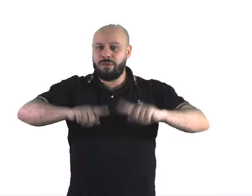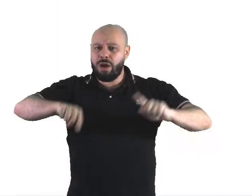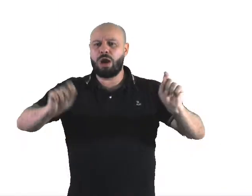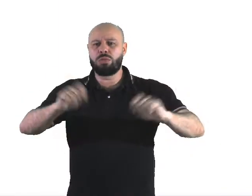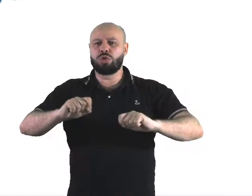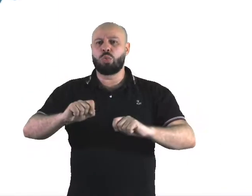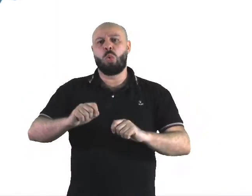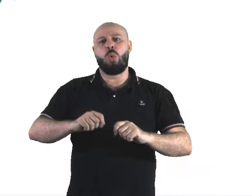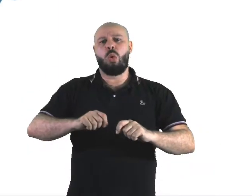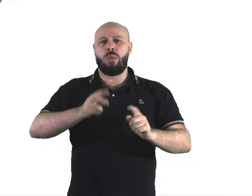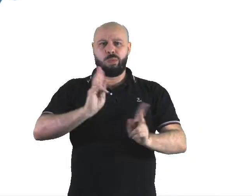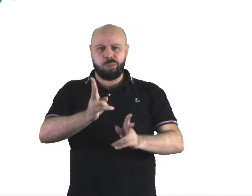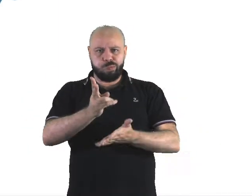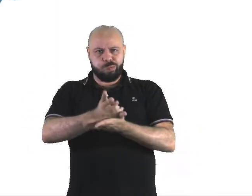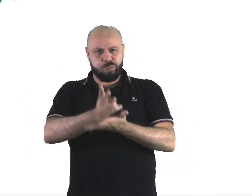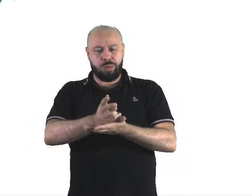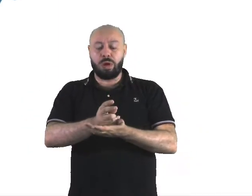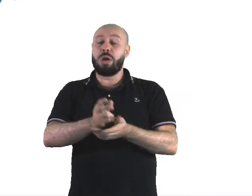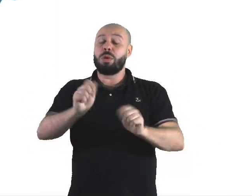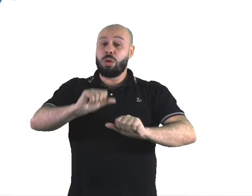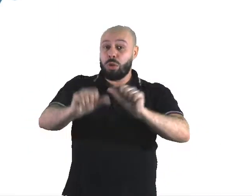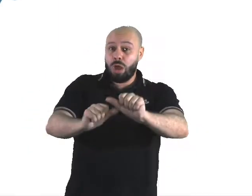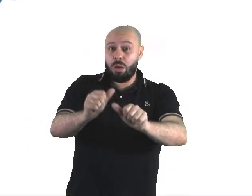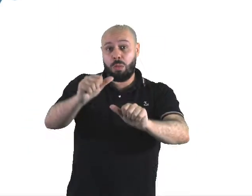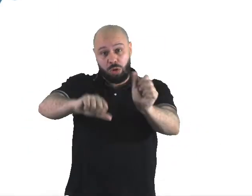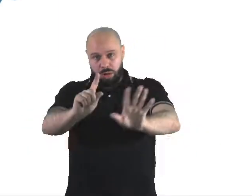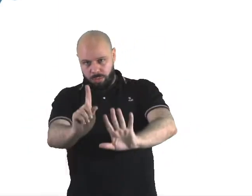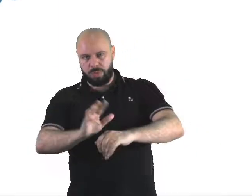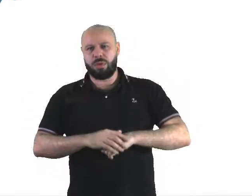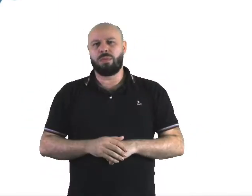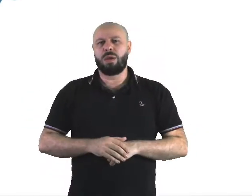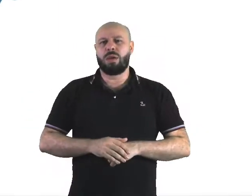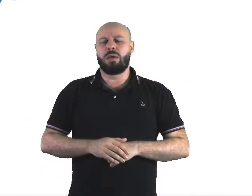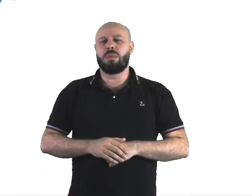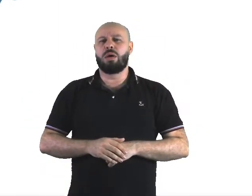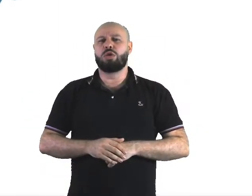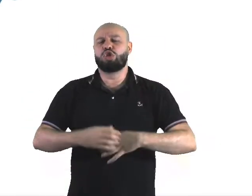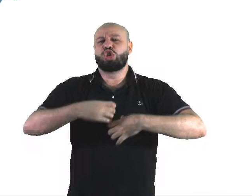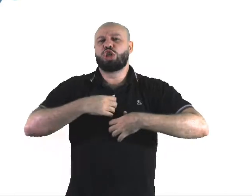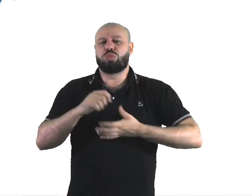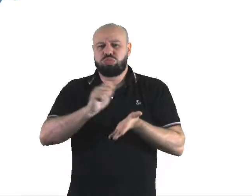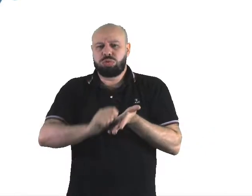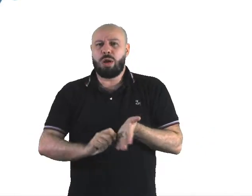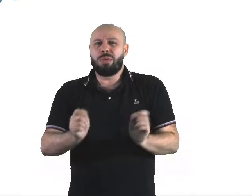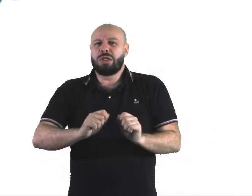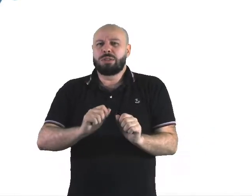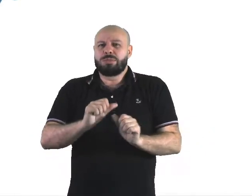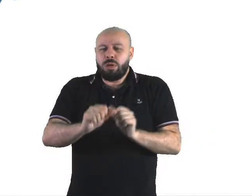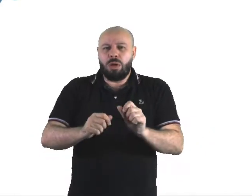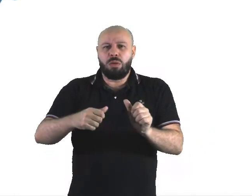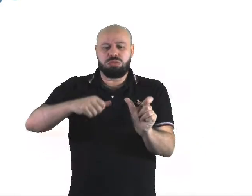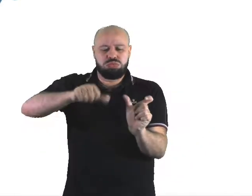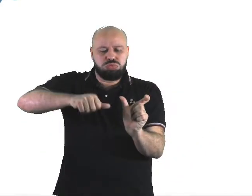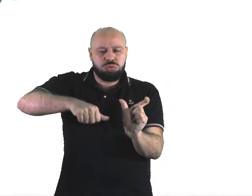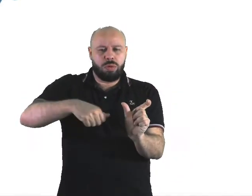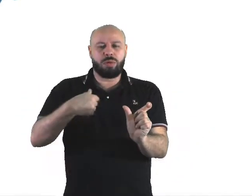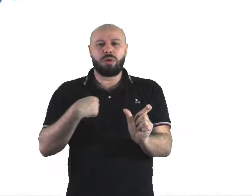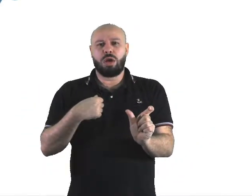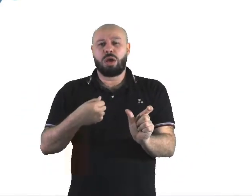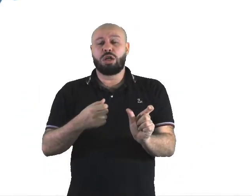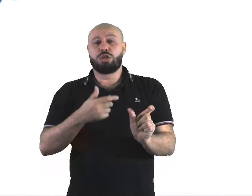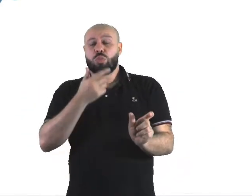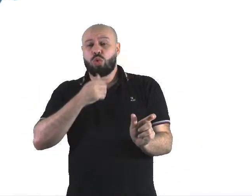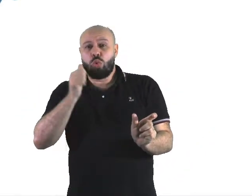ou invariáveis, podem mudar ou não. Isto é, sua forma pode sofrer flexões de gênero